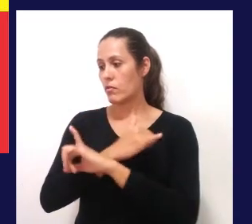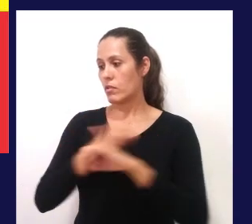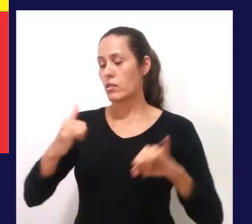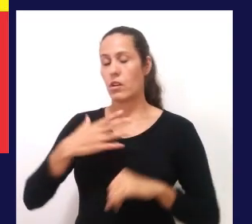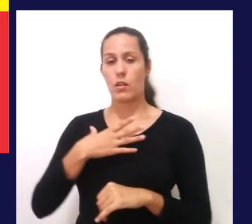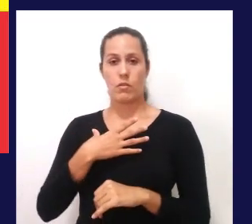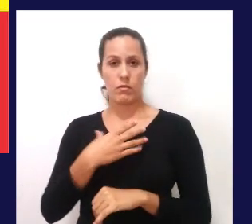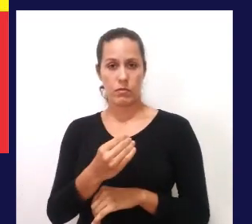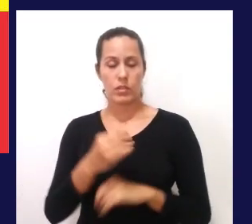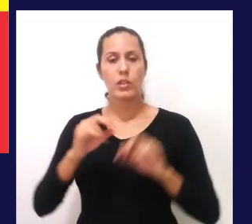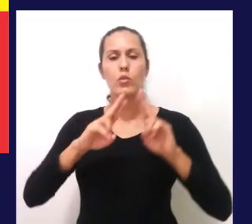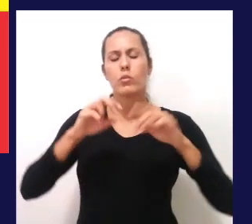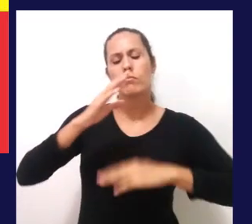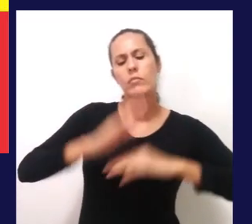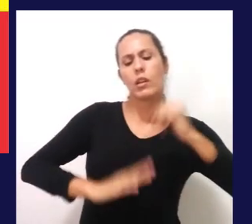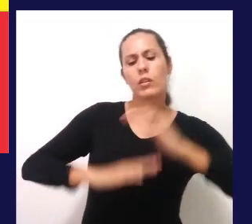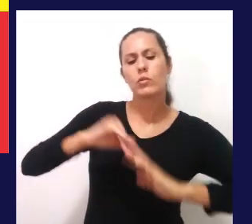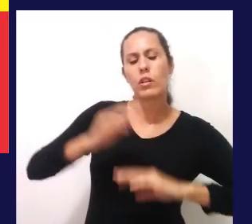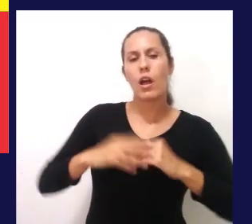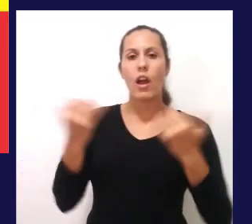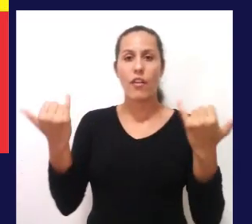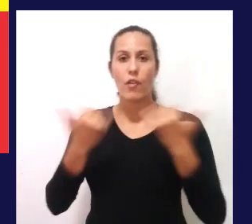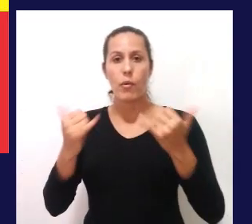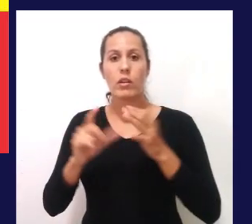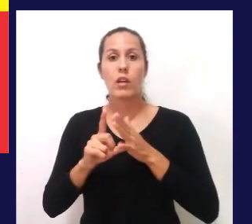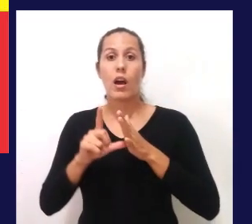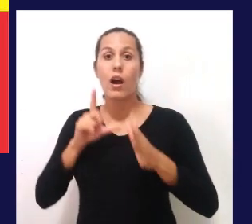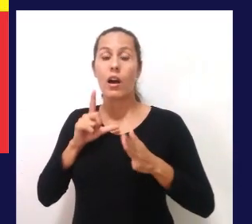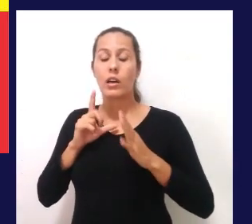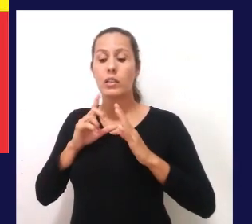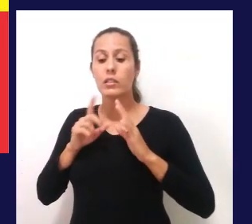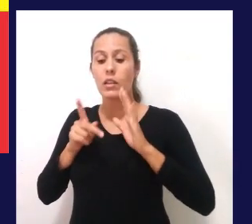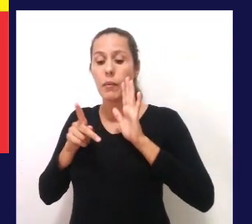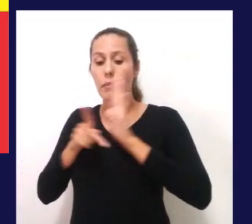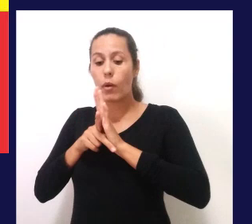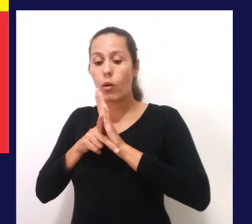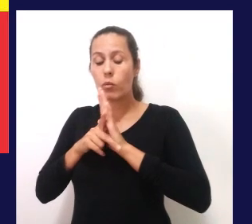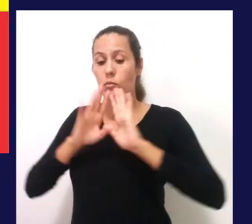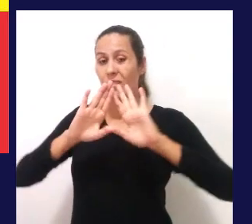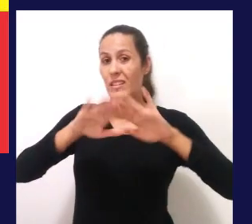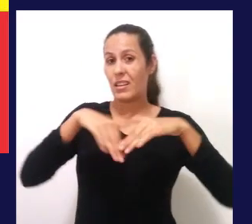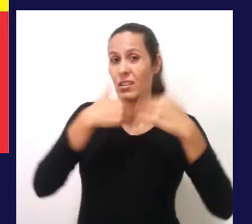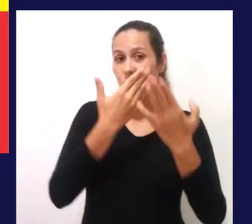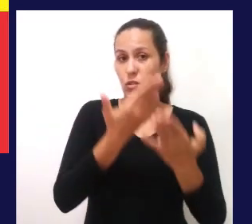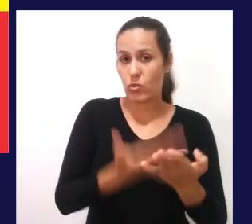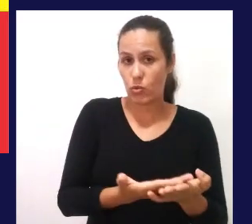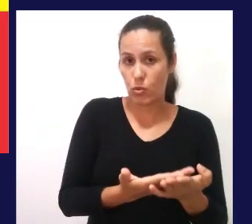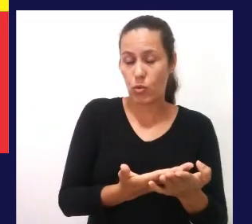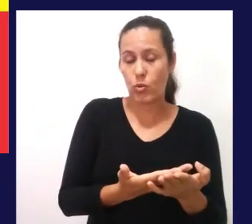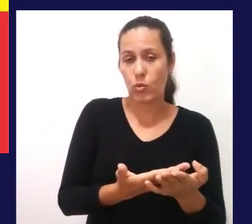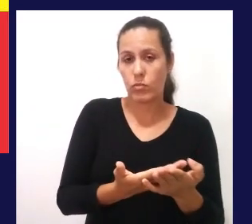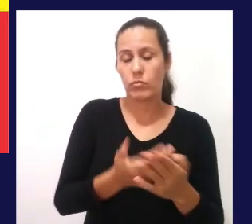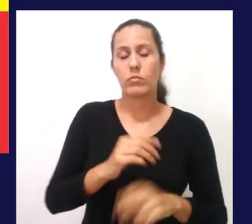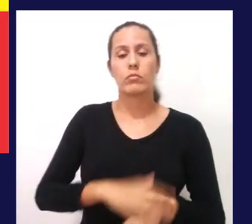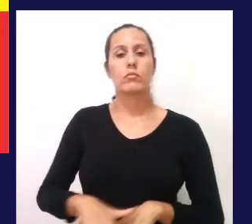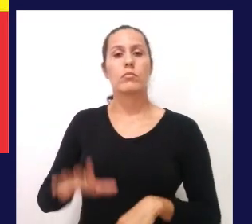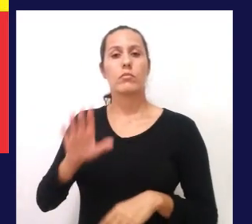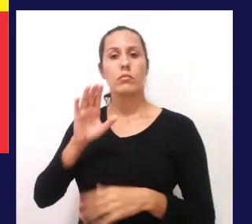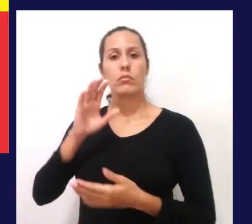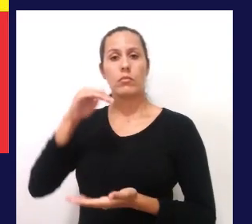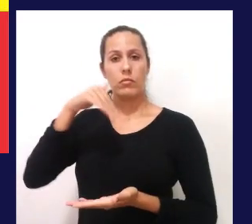informações sobre sexualidades devem ser obtidas exclusivamente na